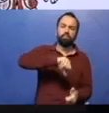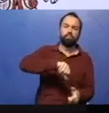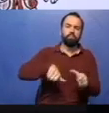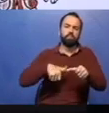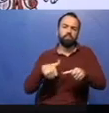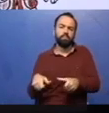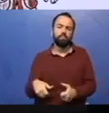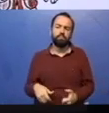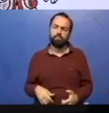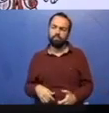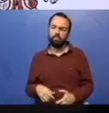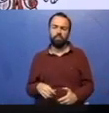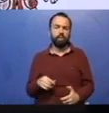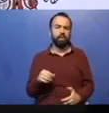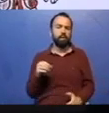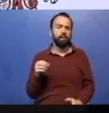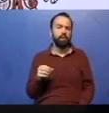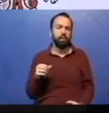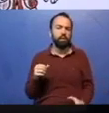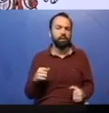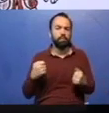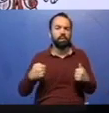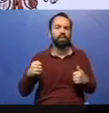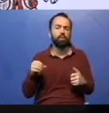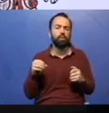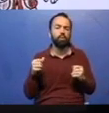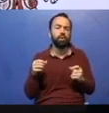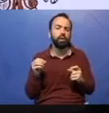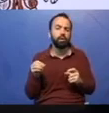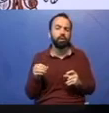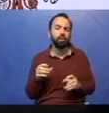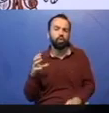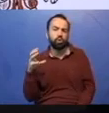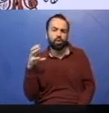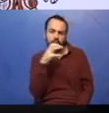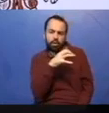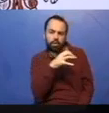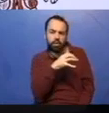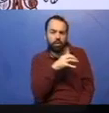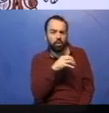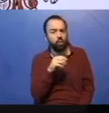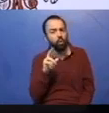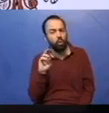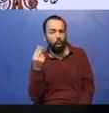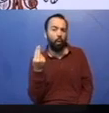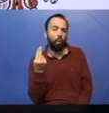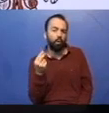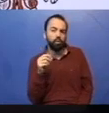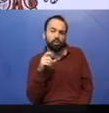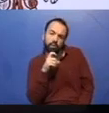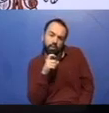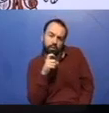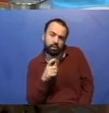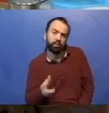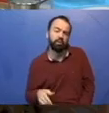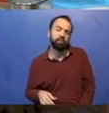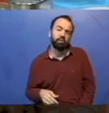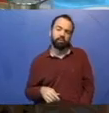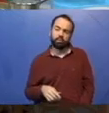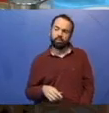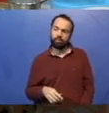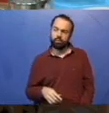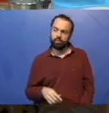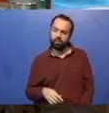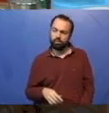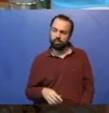Ela vai precisar de calor, mais calor ou menos calor, tá? Vamos ver alguns